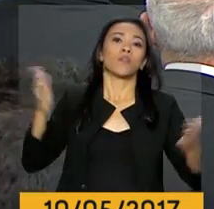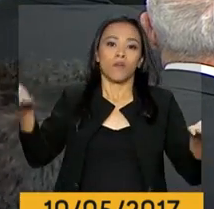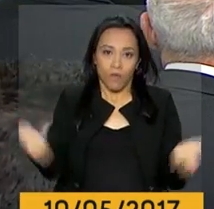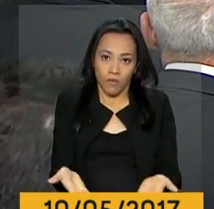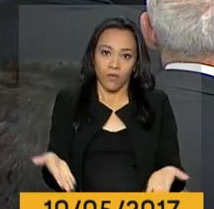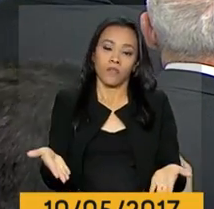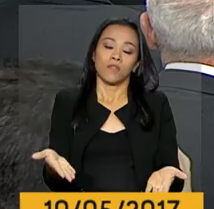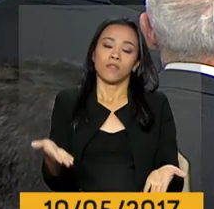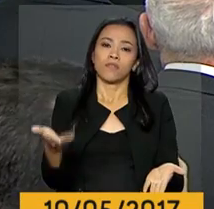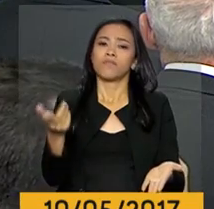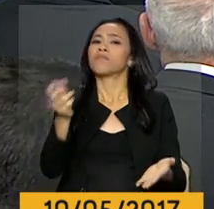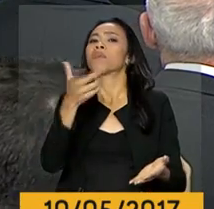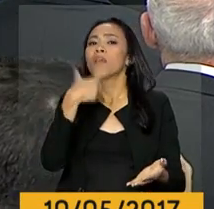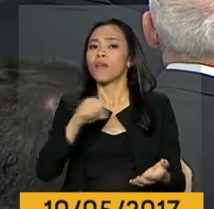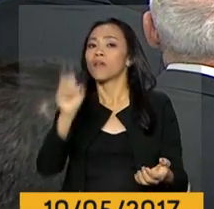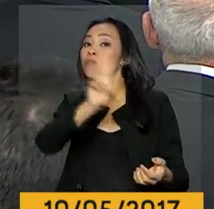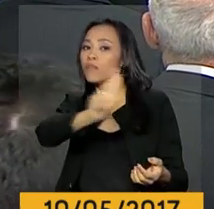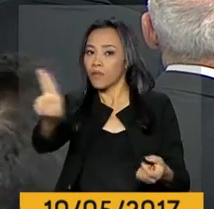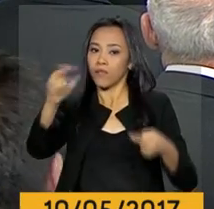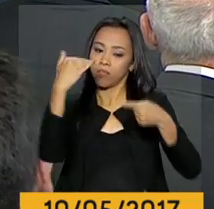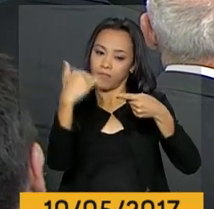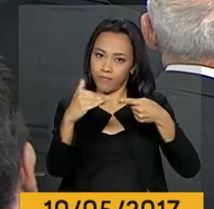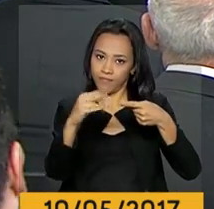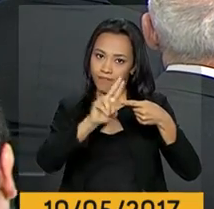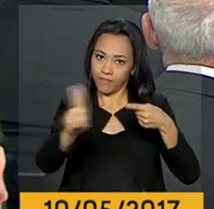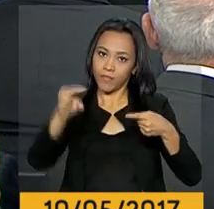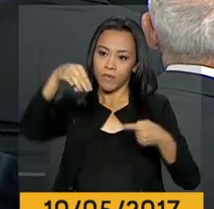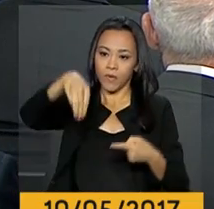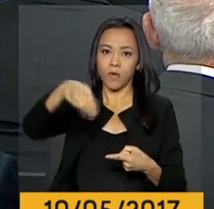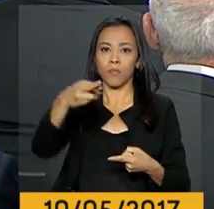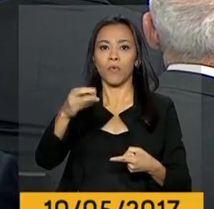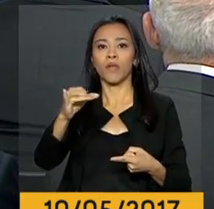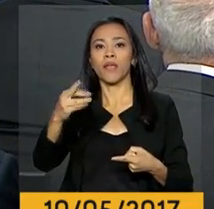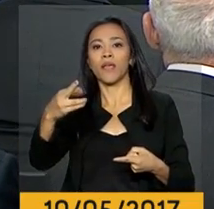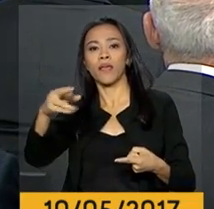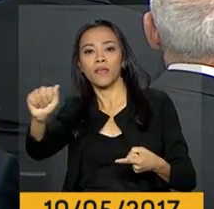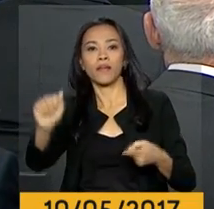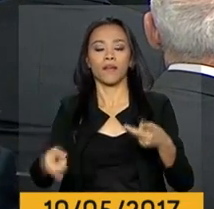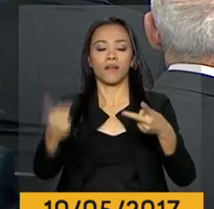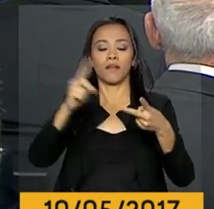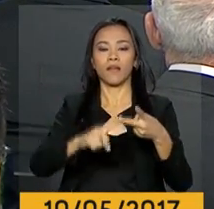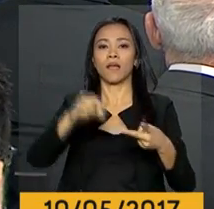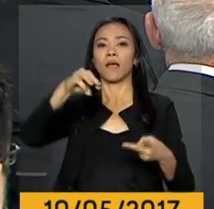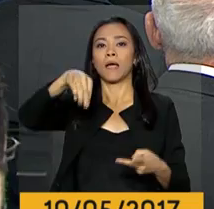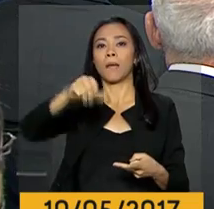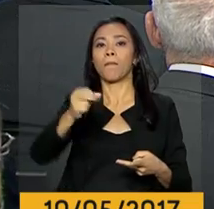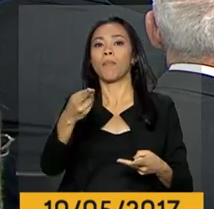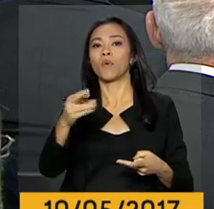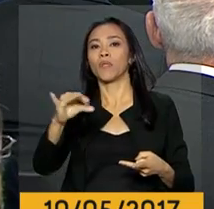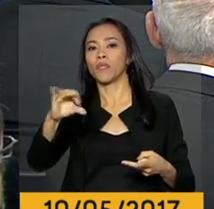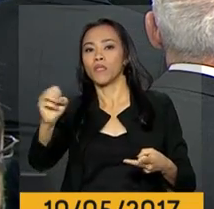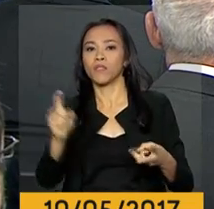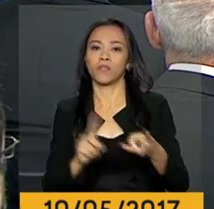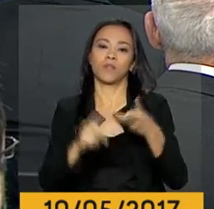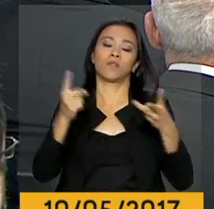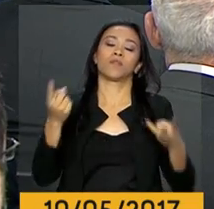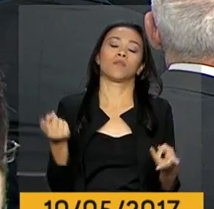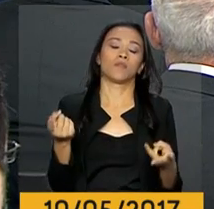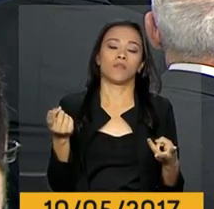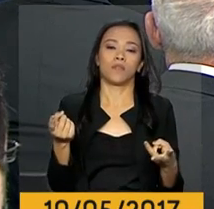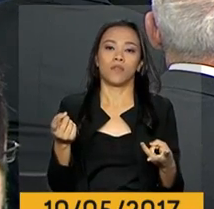entre eles vou repetir a figura do Moreira Franco do Maurício Quintela do im baça